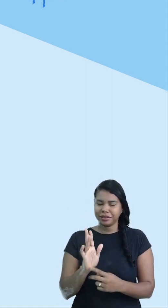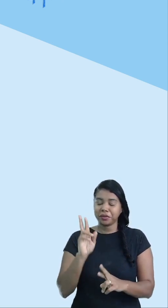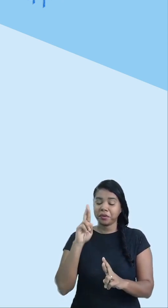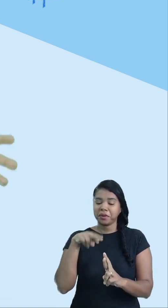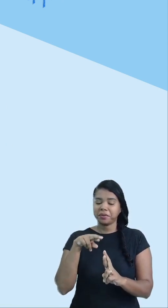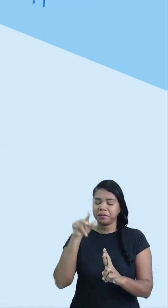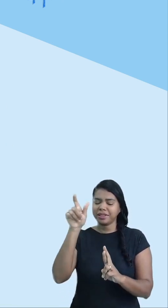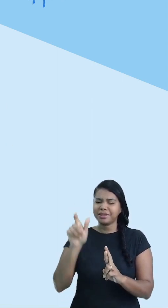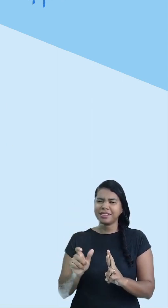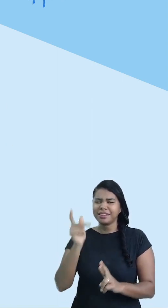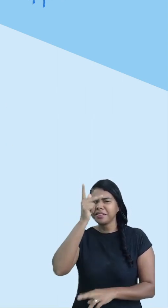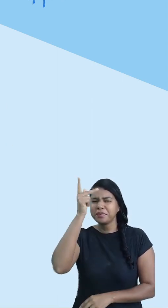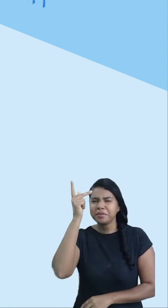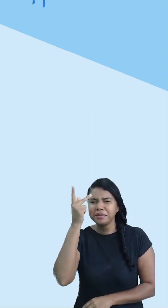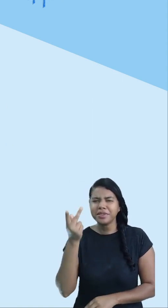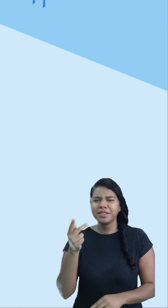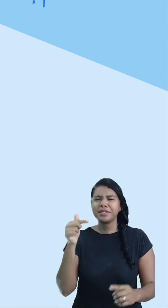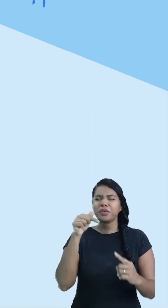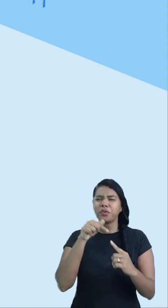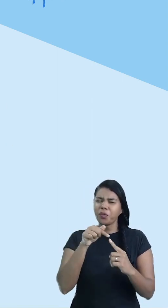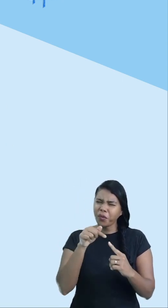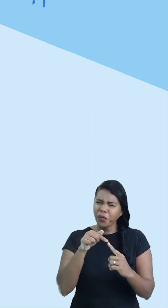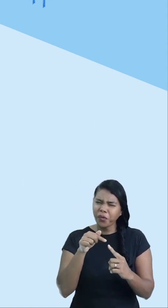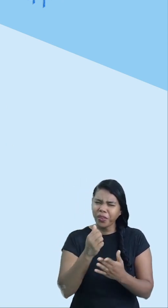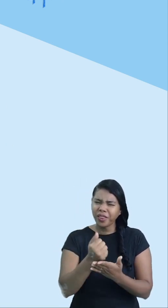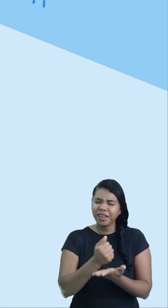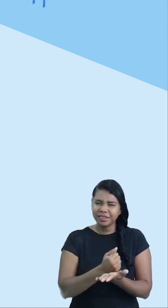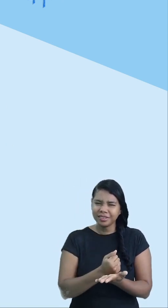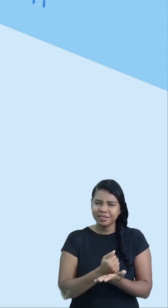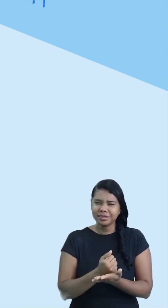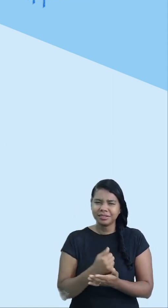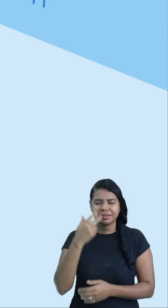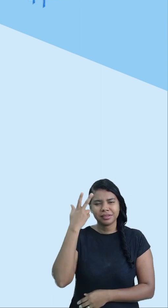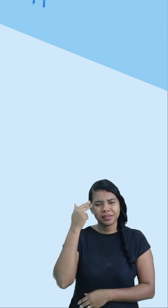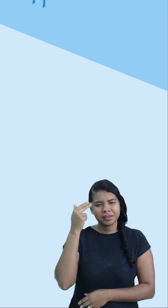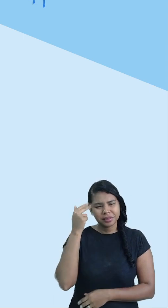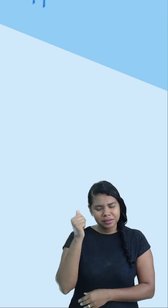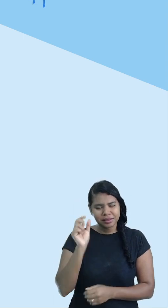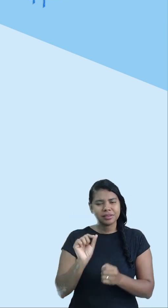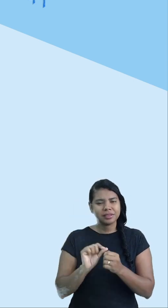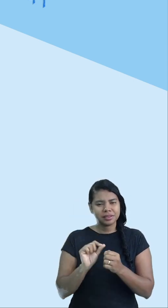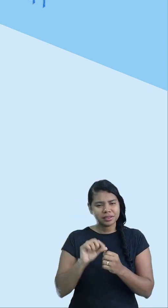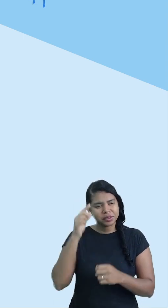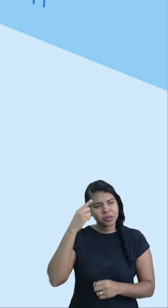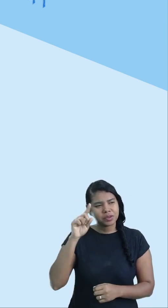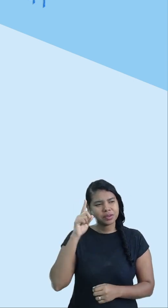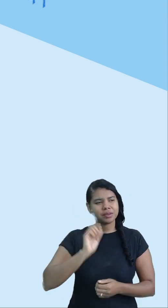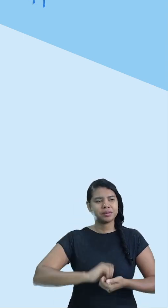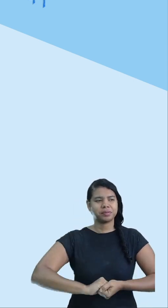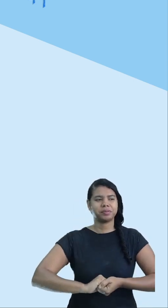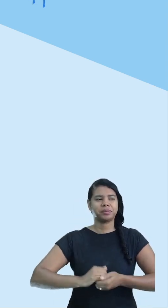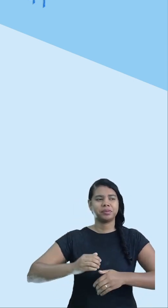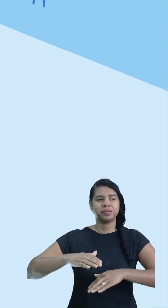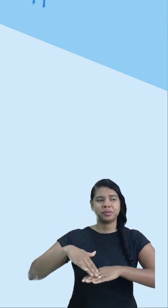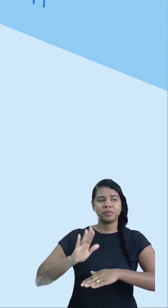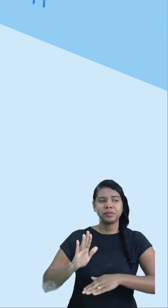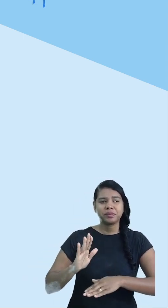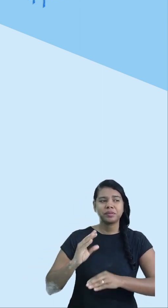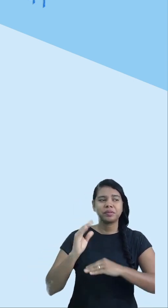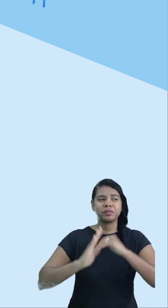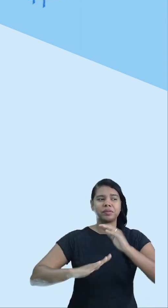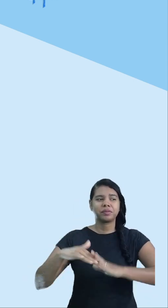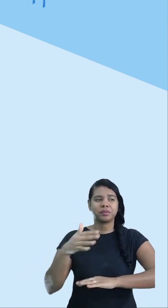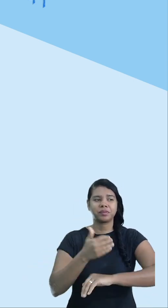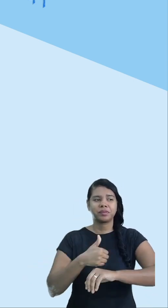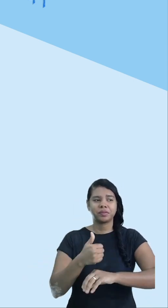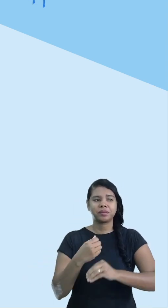aquela pessoa, aquele contato, ou aquele documento. É bem natural que a gente faça isso no cotidiano. Mas, de forma profissional,